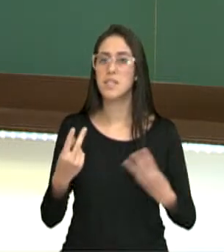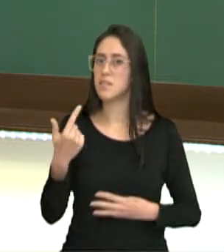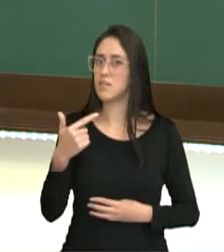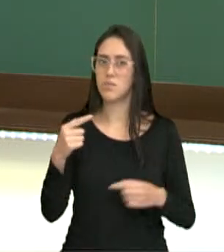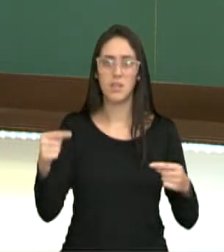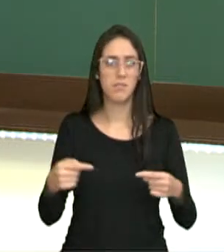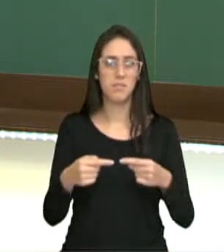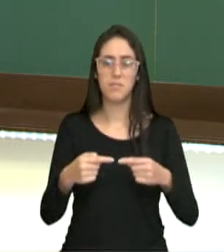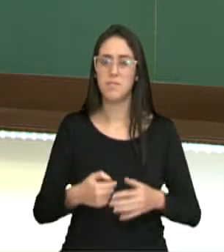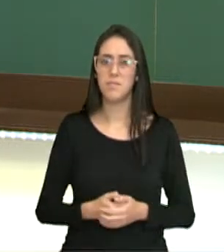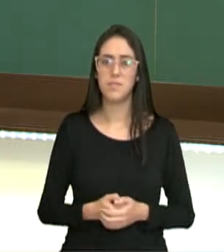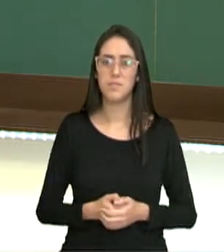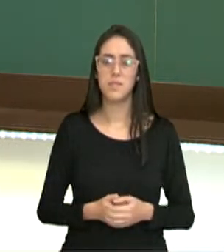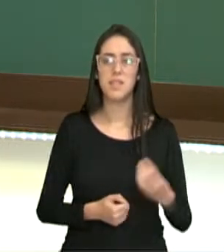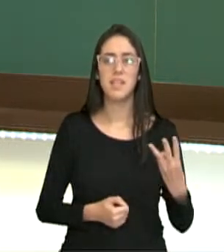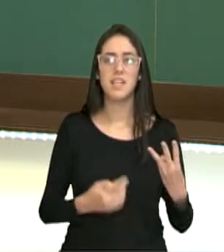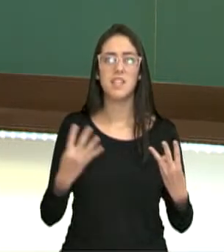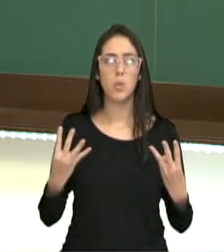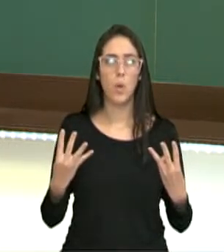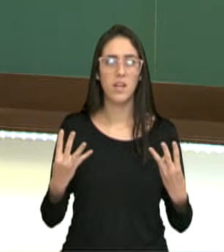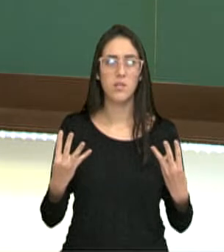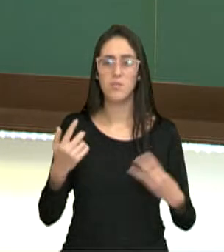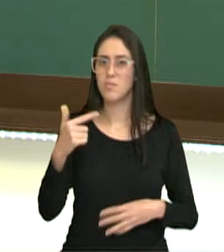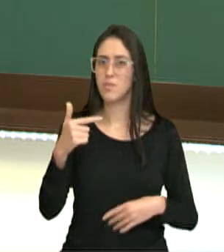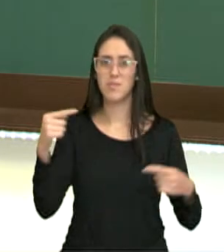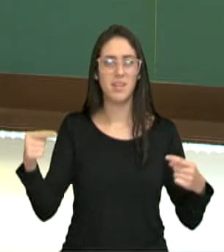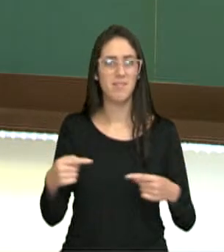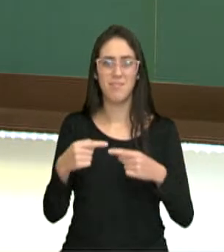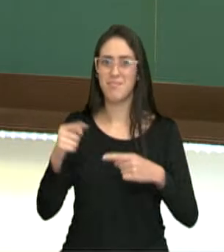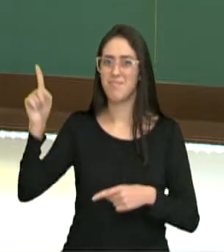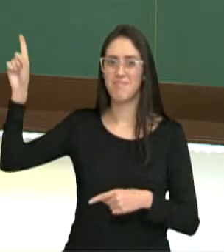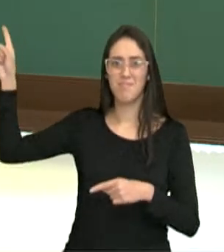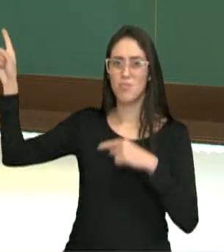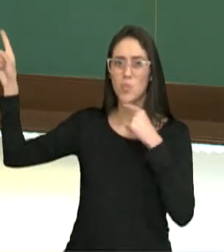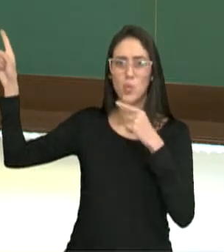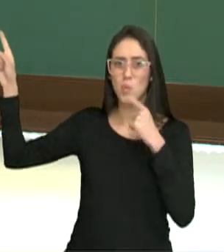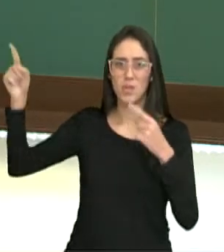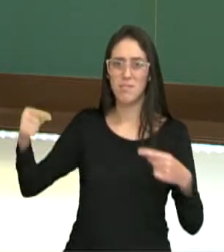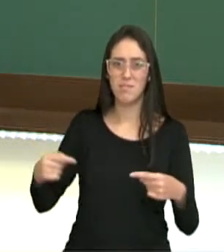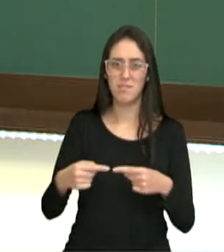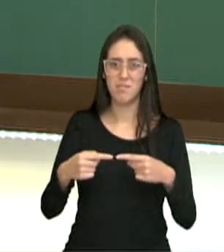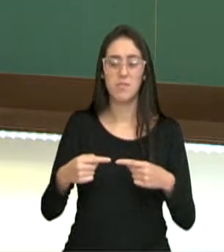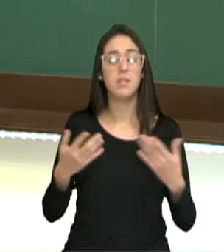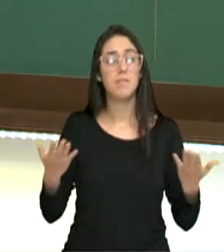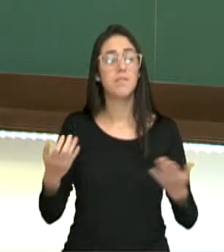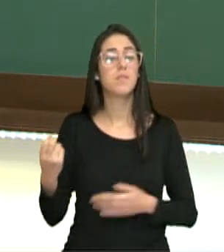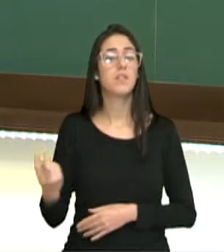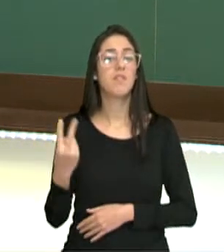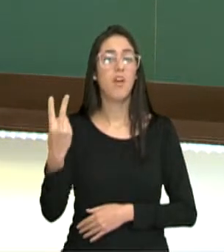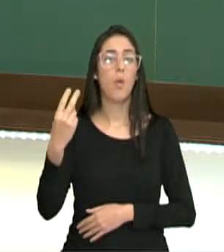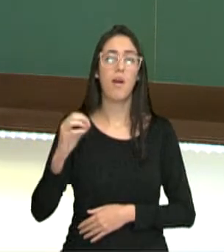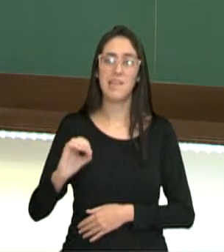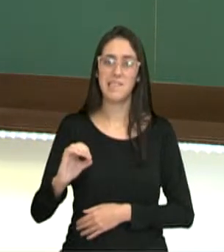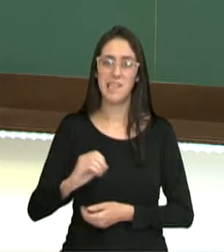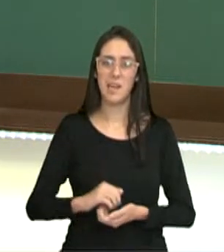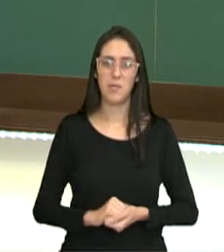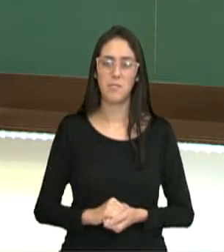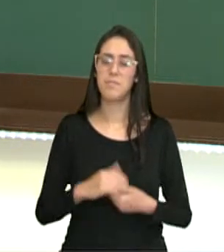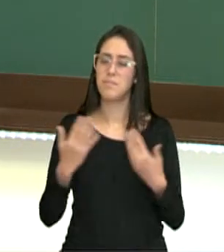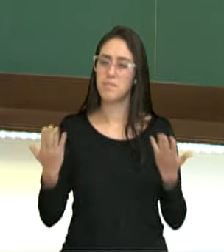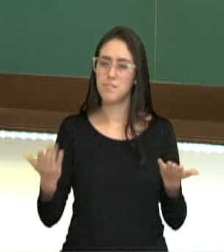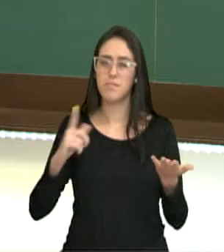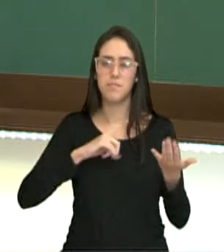forma. 3, 4, eu não consigo ligar 3, 4. Então, o valor dele é zero. Diante